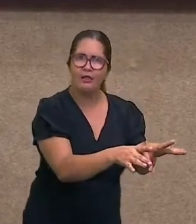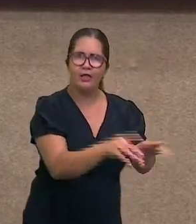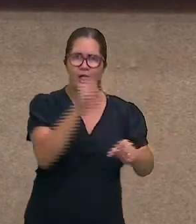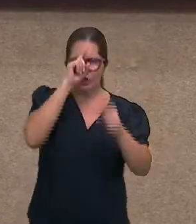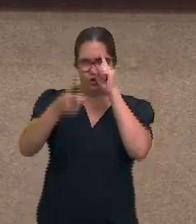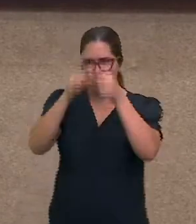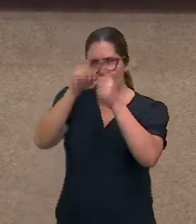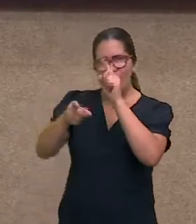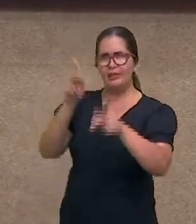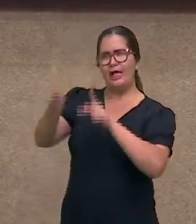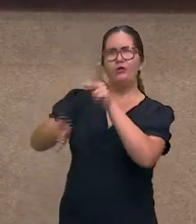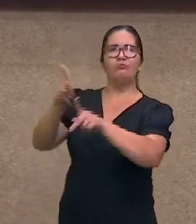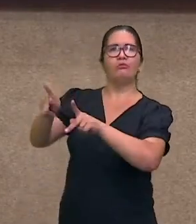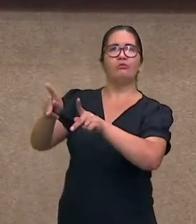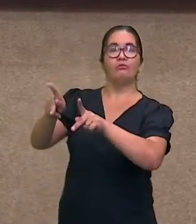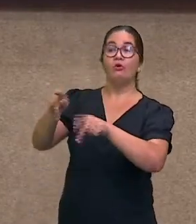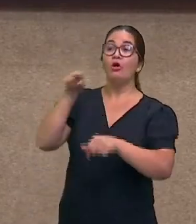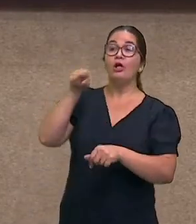sua própria religião.